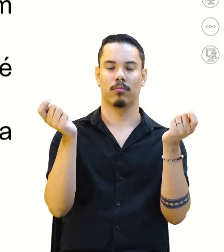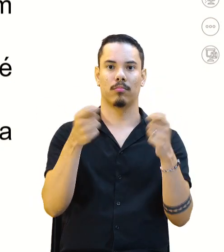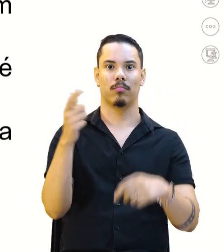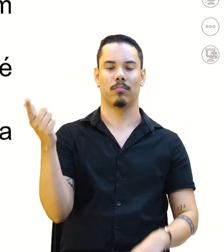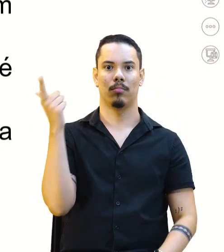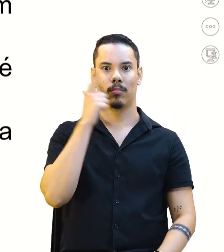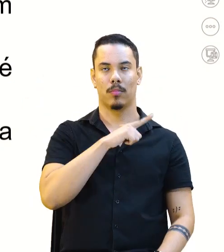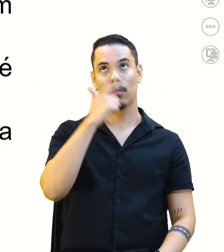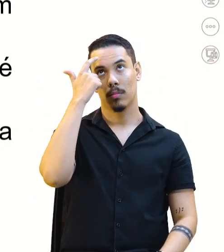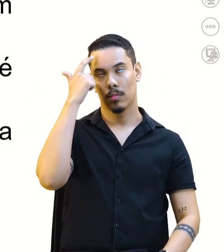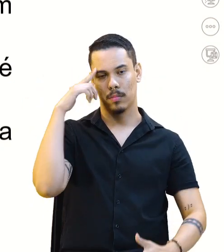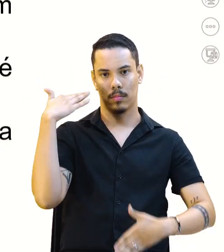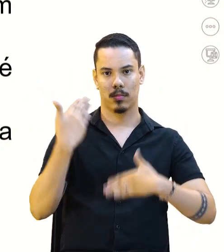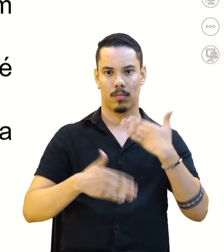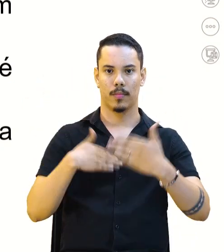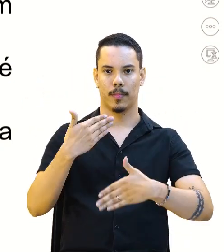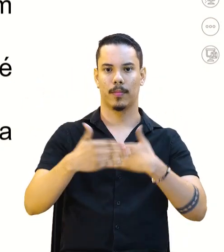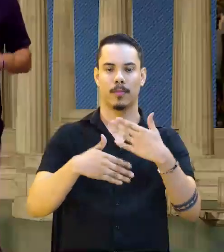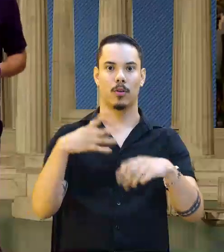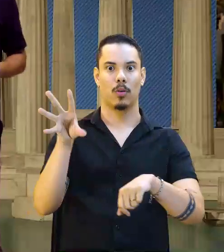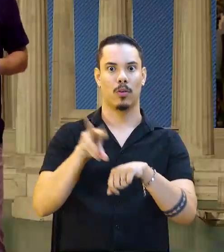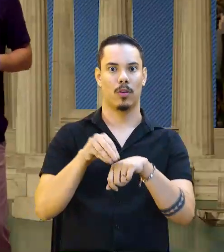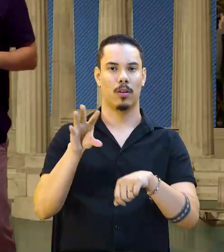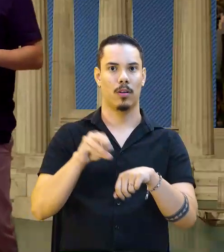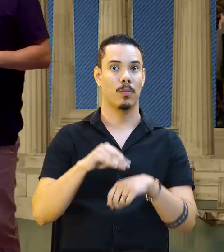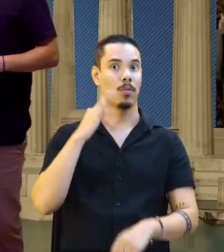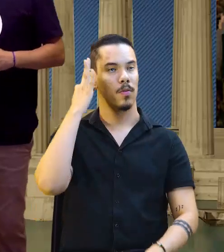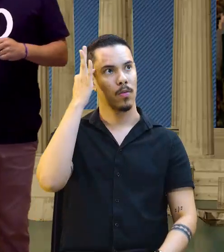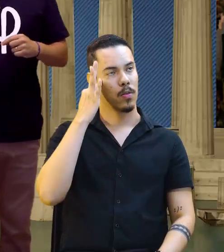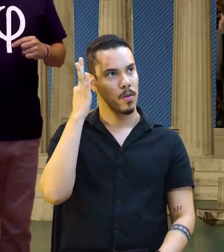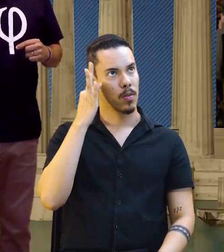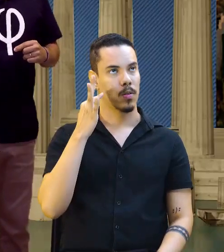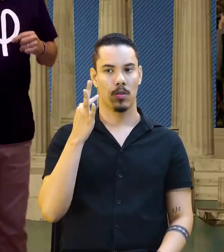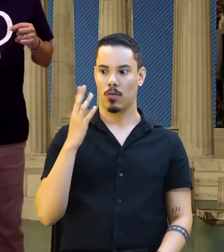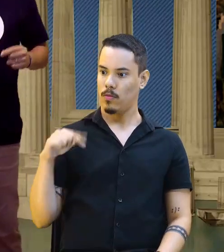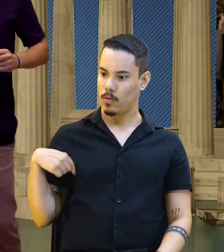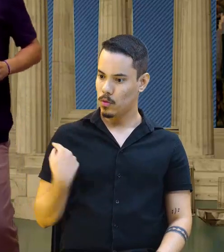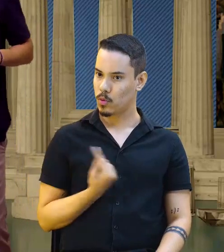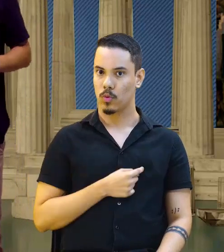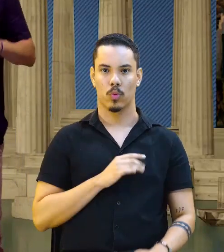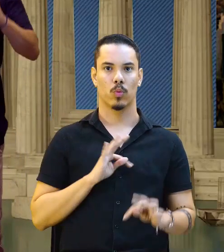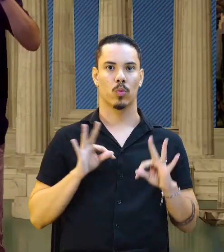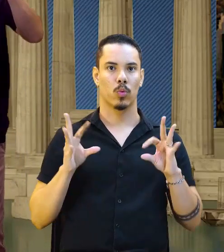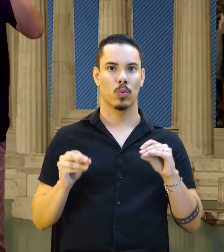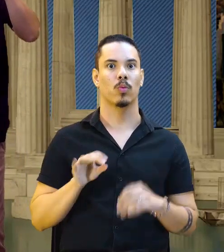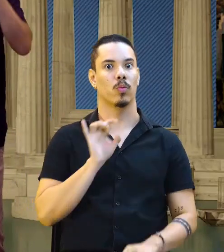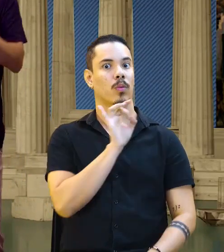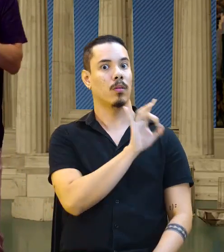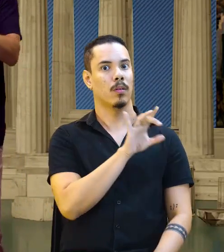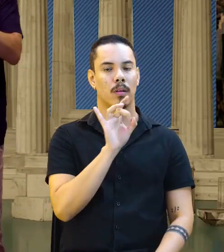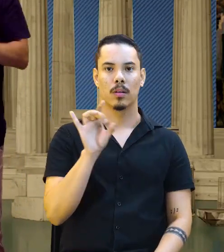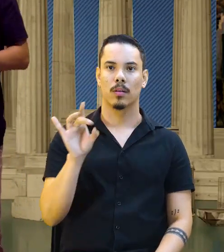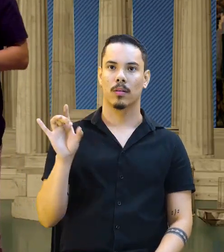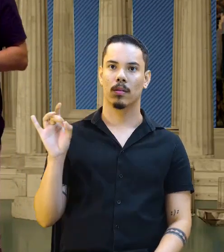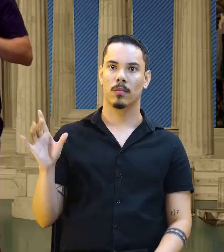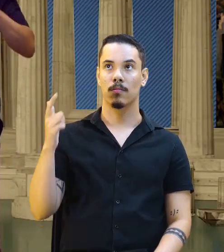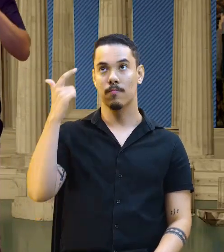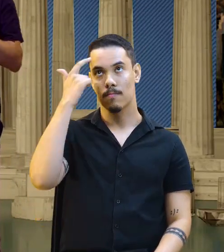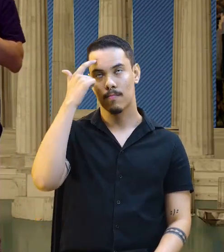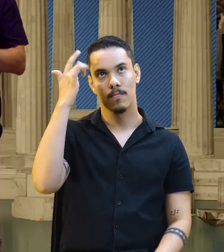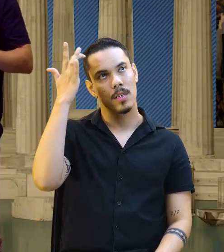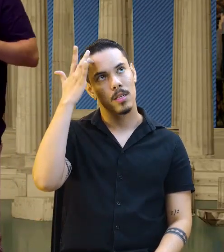desenvolvermos o processo do conhecimento. É eu, é o Hélio, é cada um de vocês